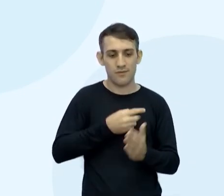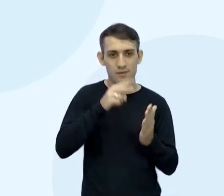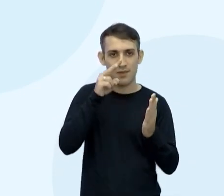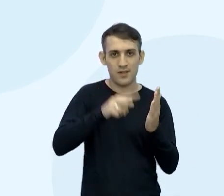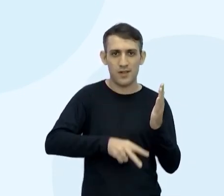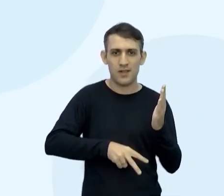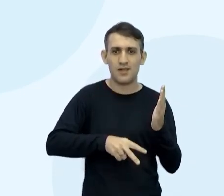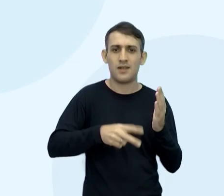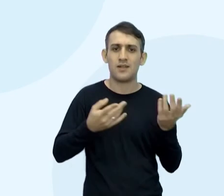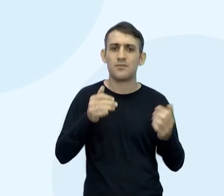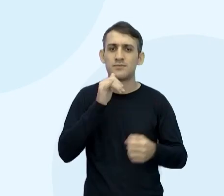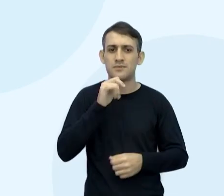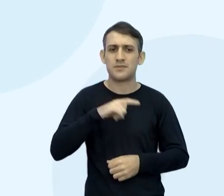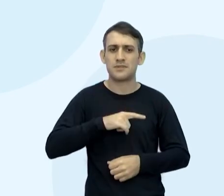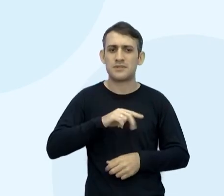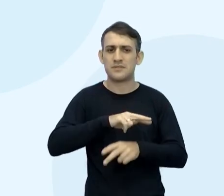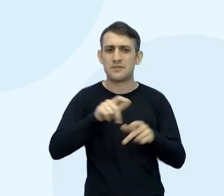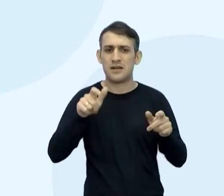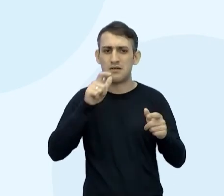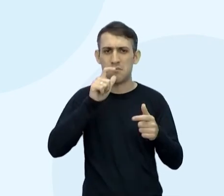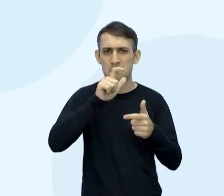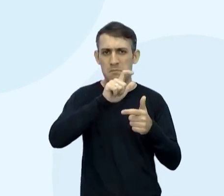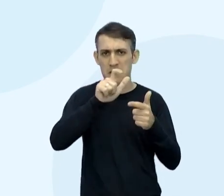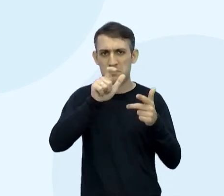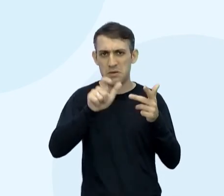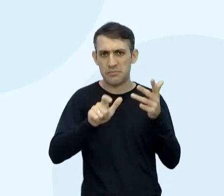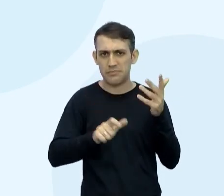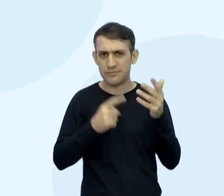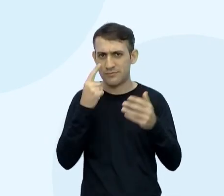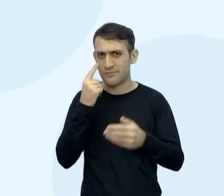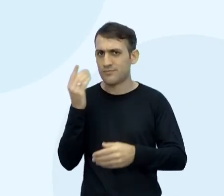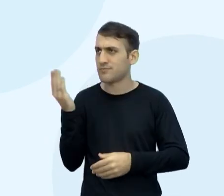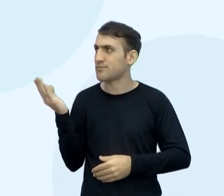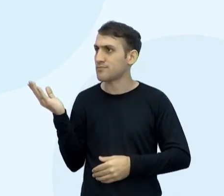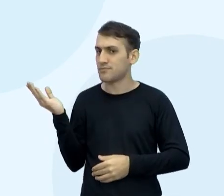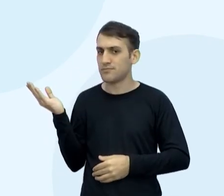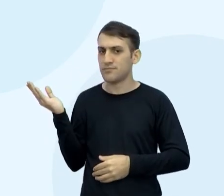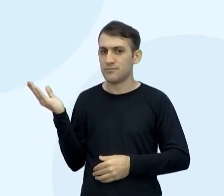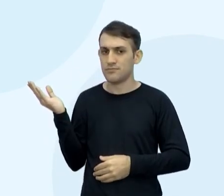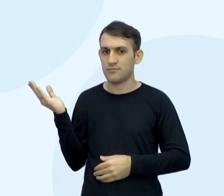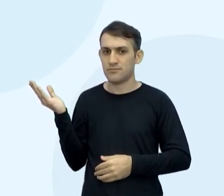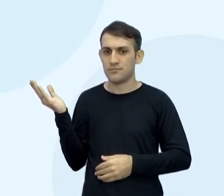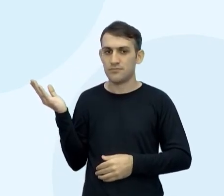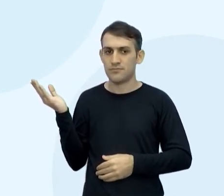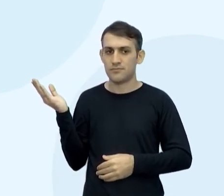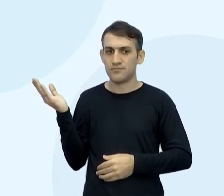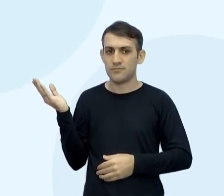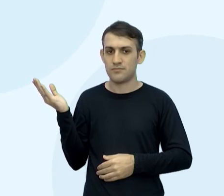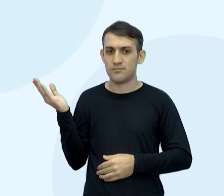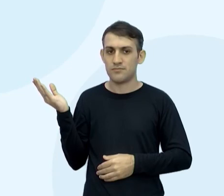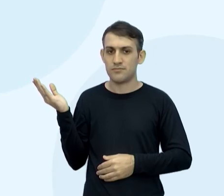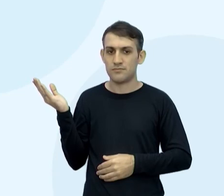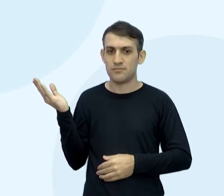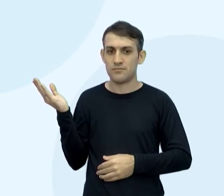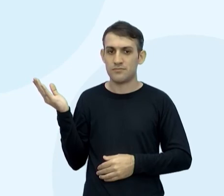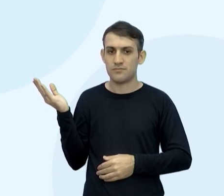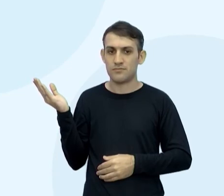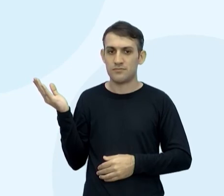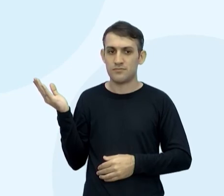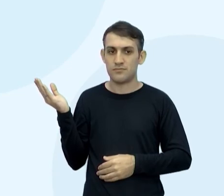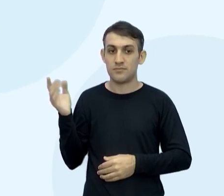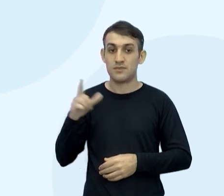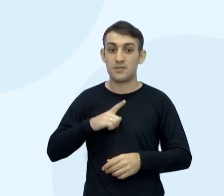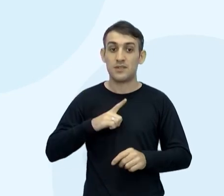como refratariedade, condutividade térmica, resistência ao choque térmico, resistência ao ataque de produtos químicos, resistência à tração e